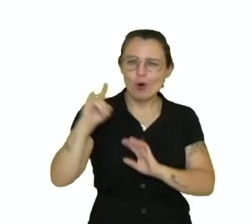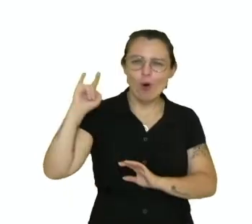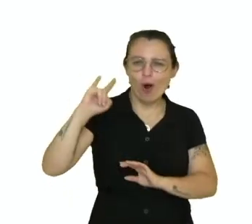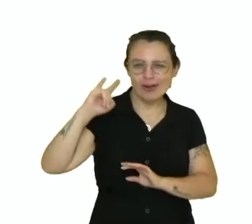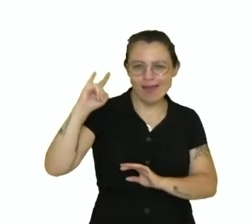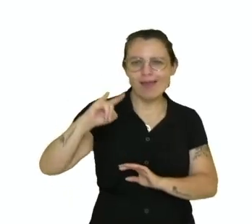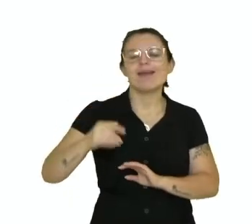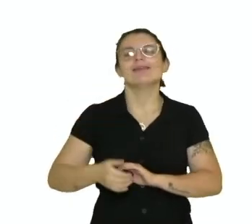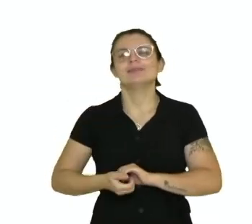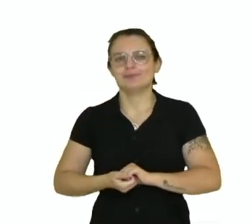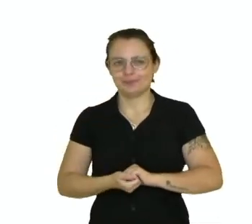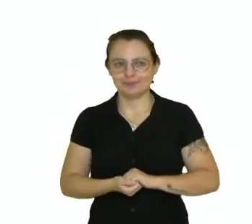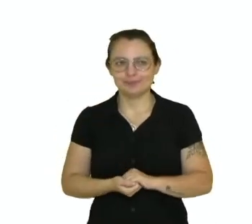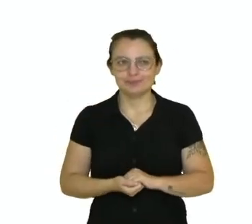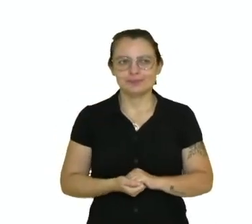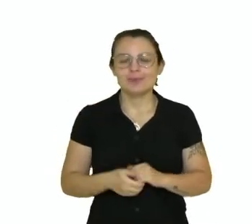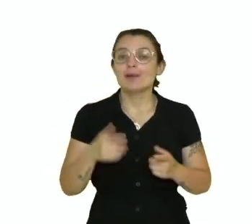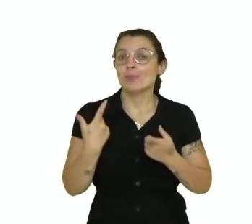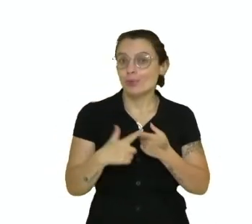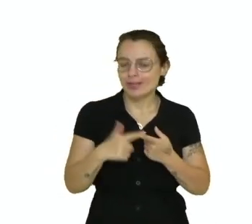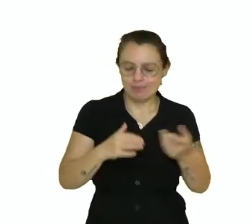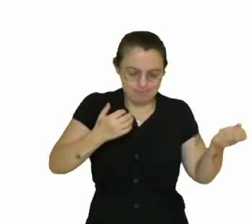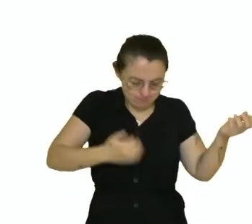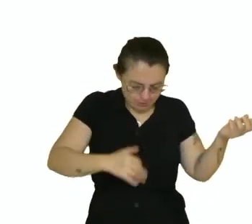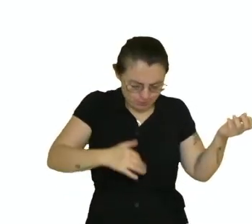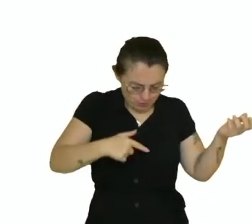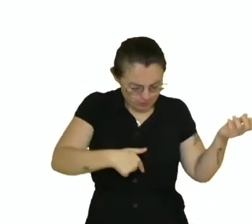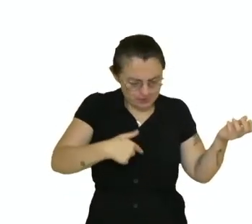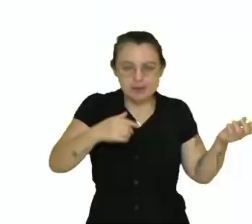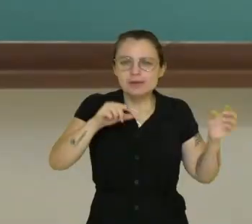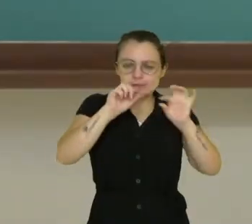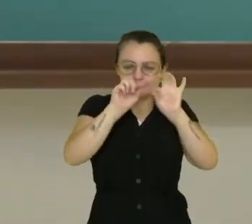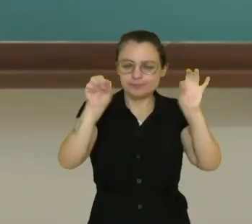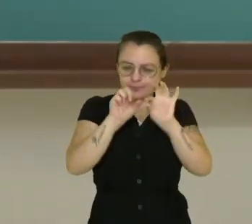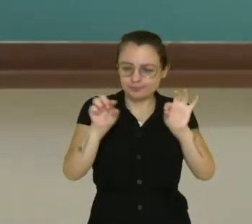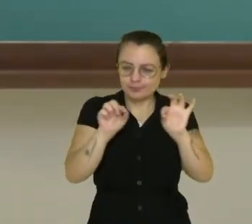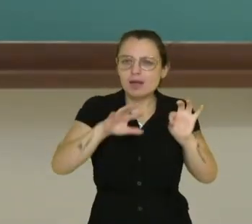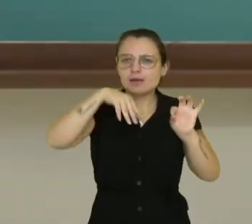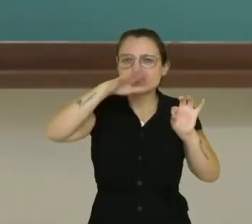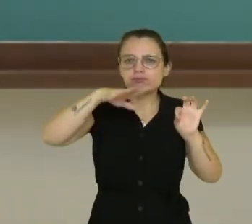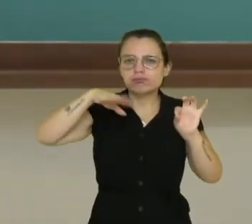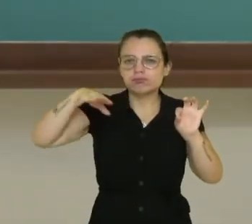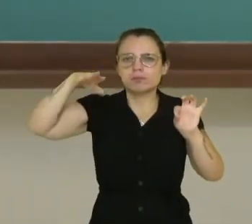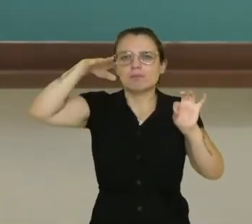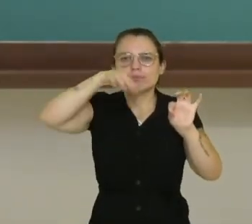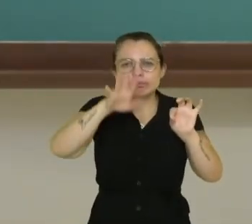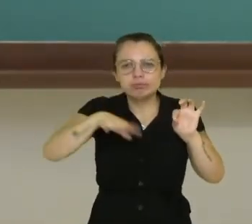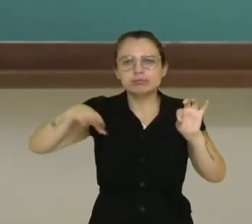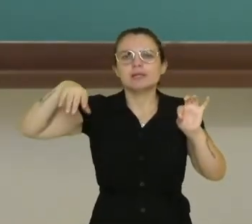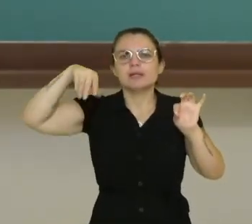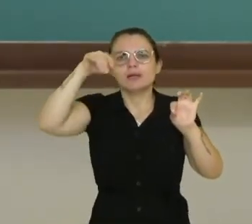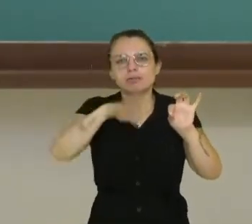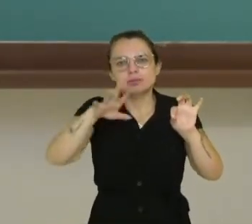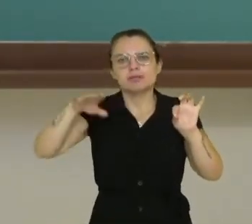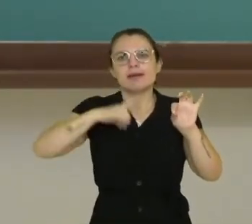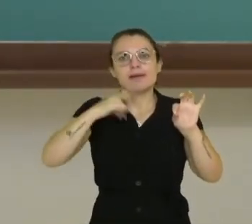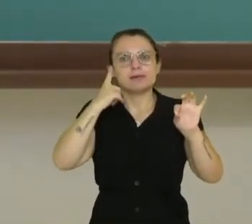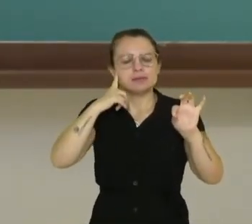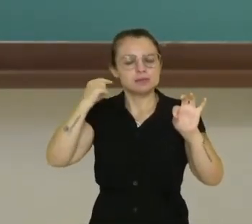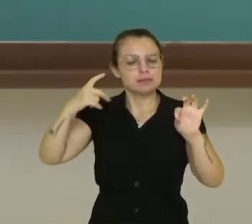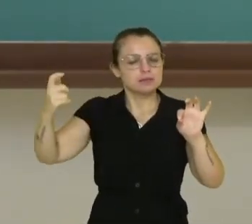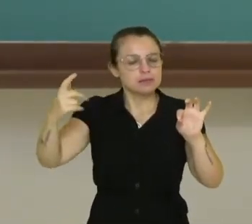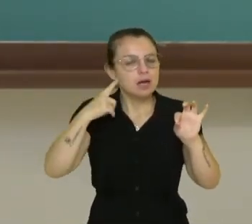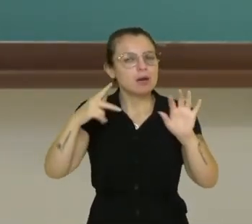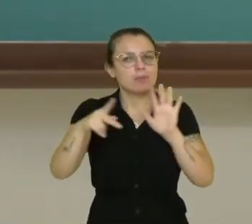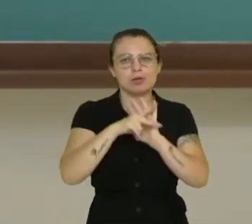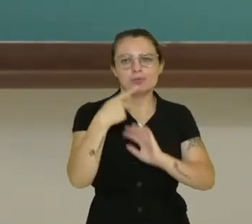é produzido por vibração das cordas. Nesse caso, quando você toca nas cordas, ele vai emitir um som